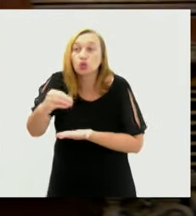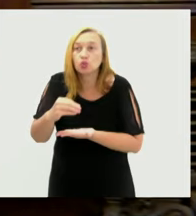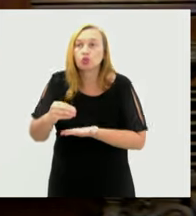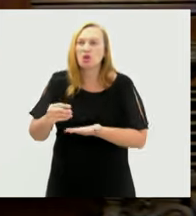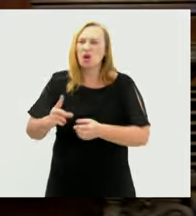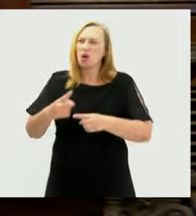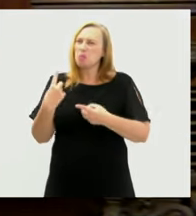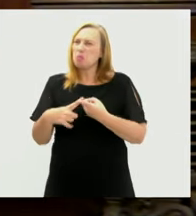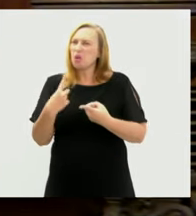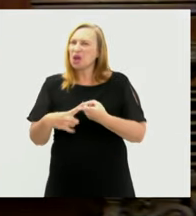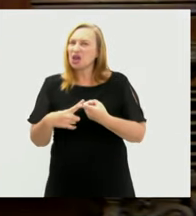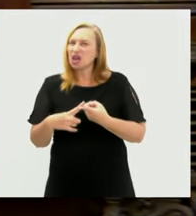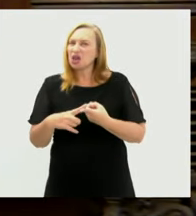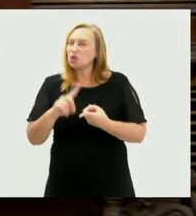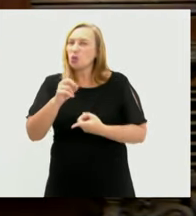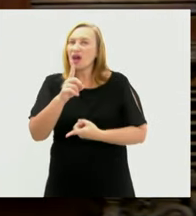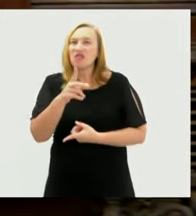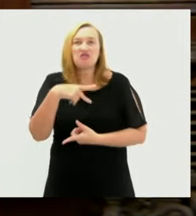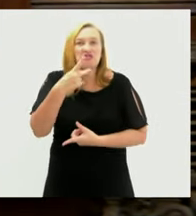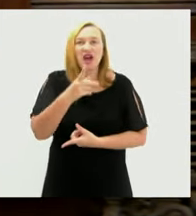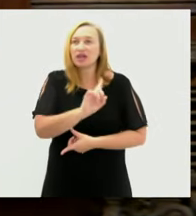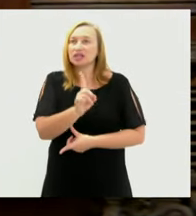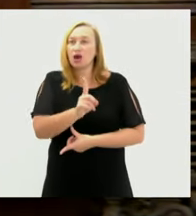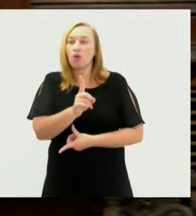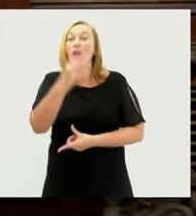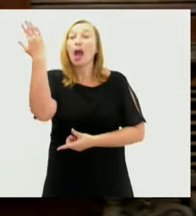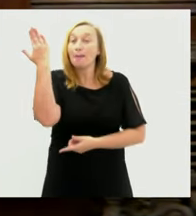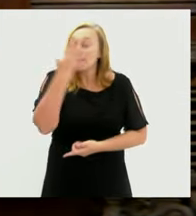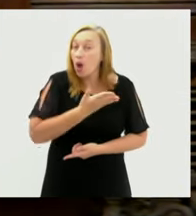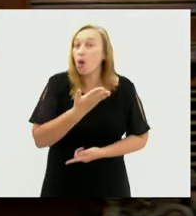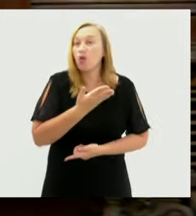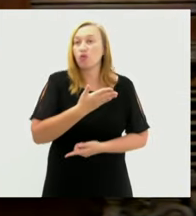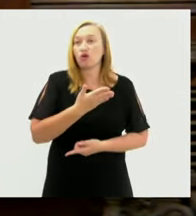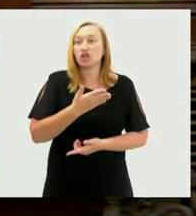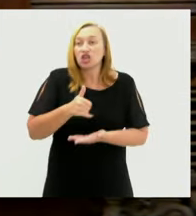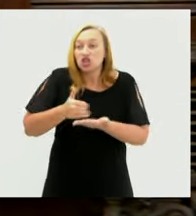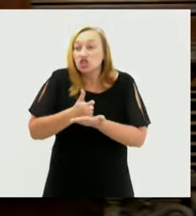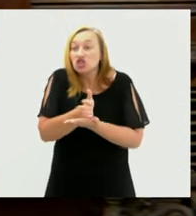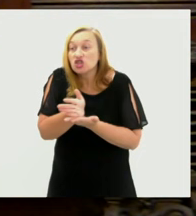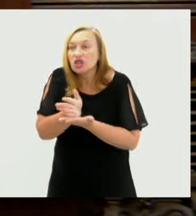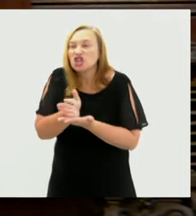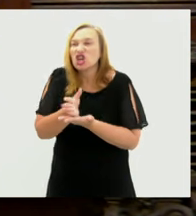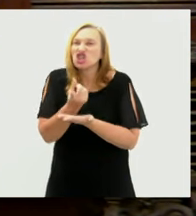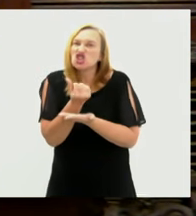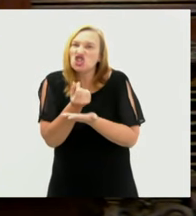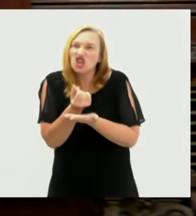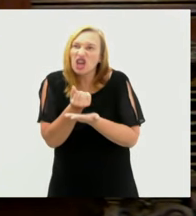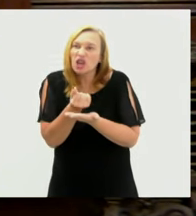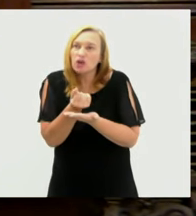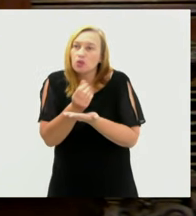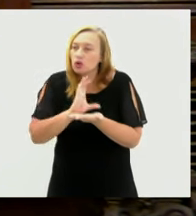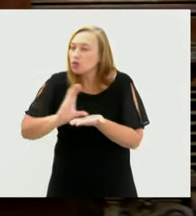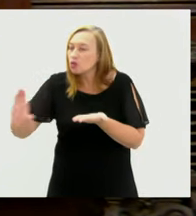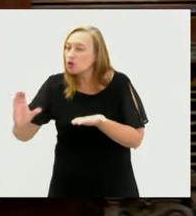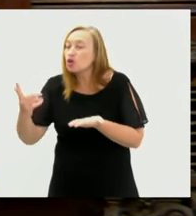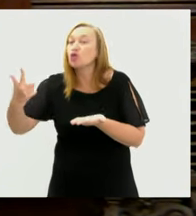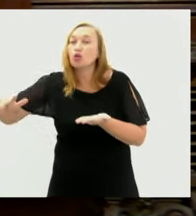indício, é materialidade, roubo, desvio de dinheiro. Eu tenho certeza que essa